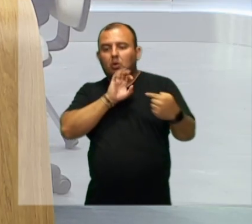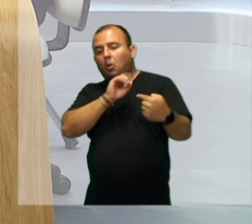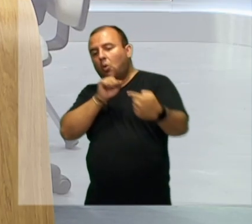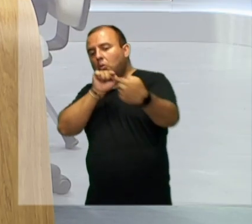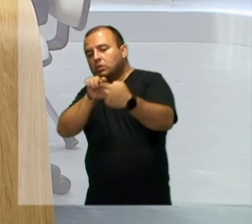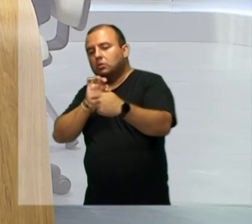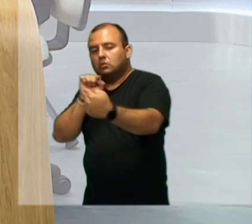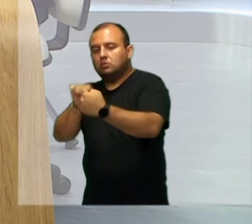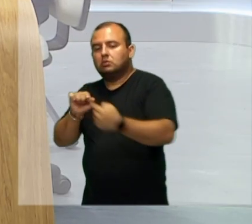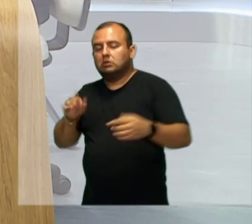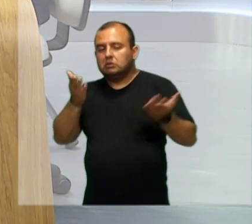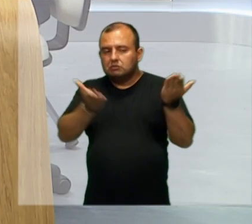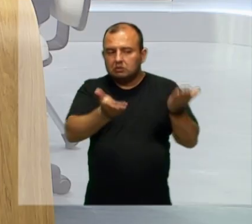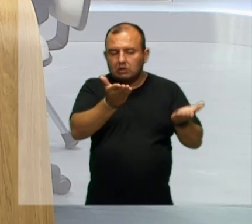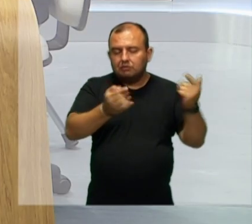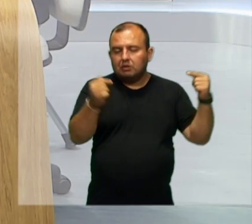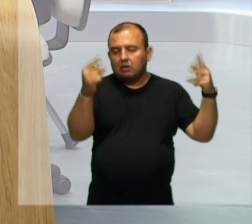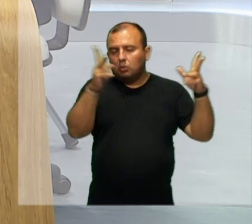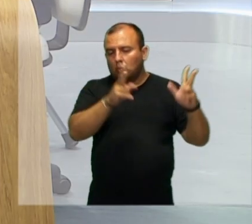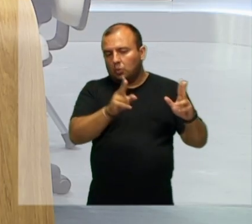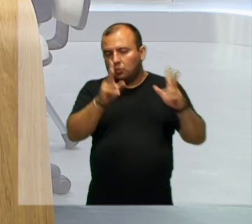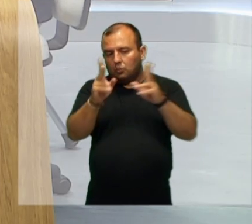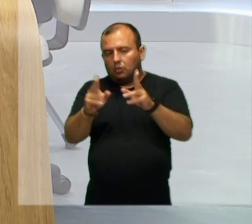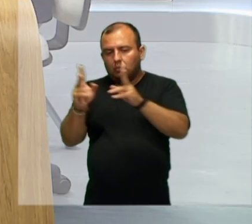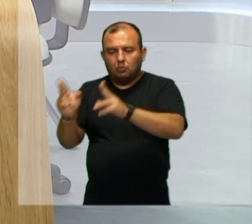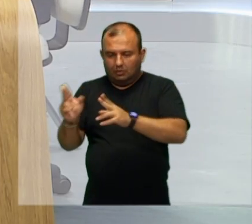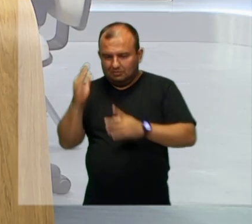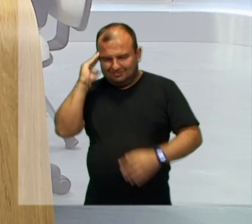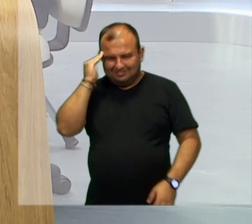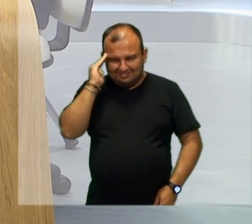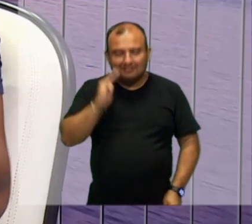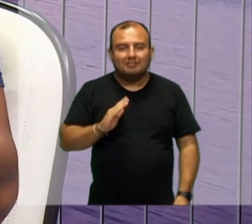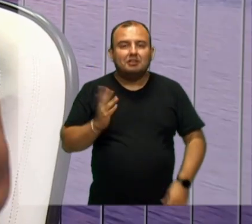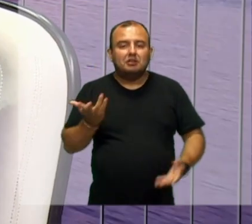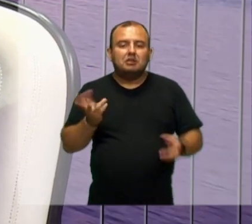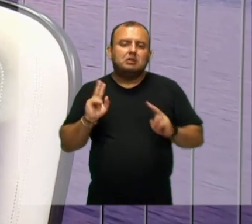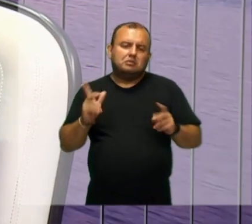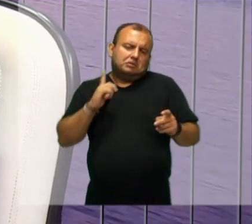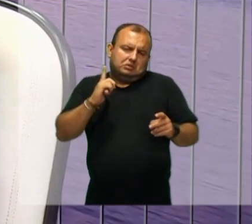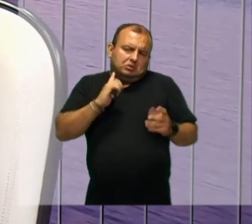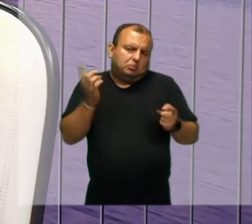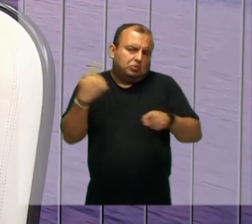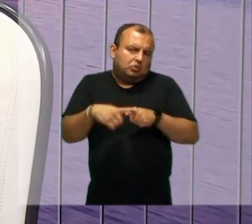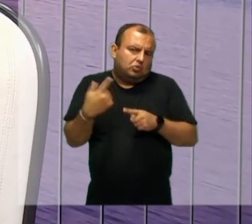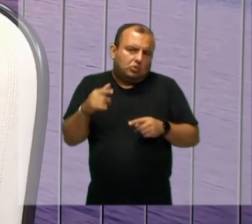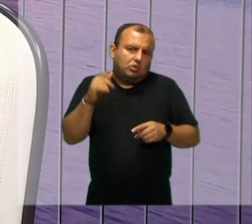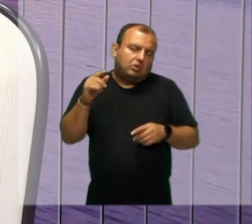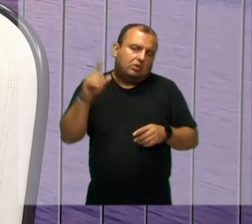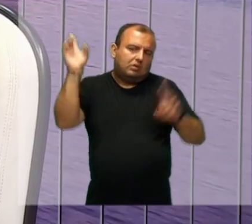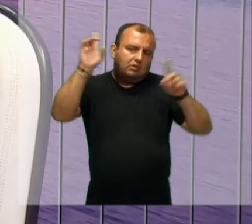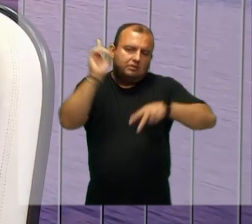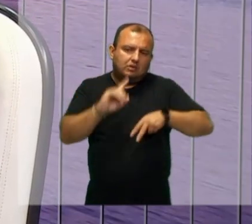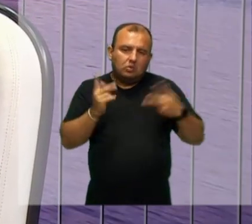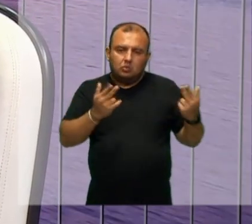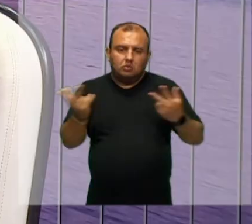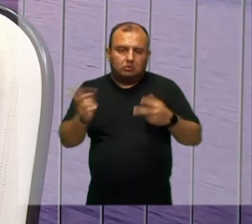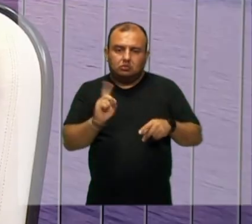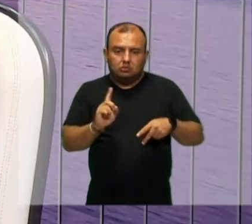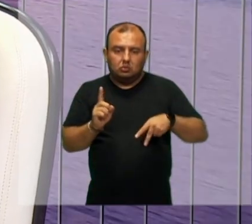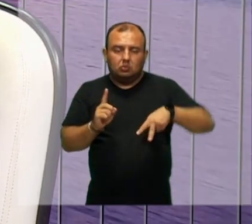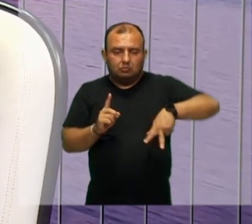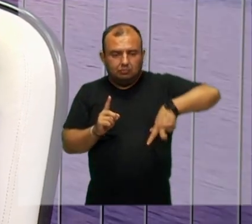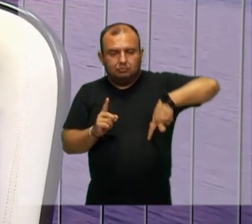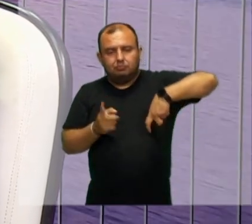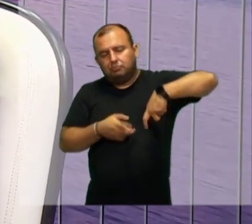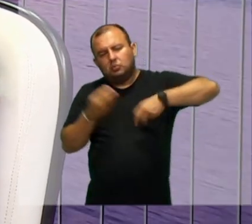menor disparidade de valências perante os outros. Sim. Sempre vai ter, porque nenhuma deficiência é igual à outra. Um amputou um pouco mais para baixo,